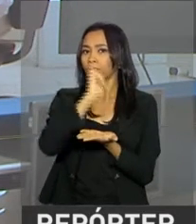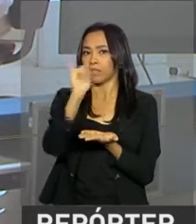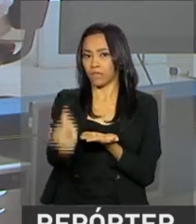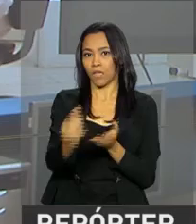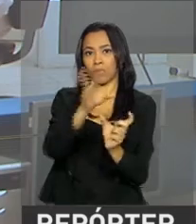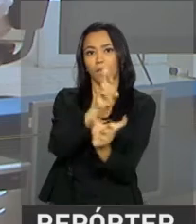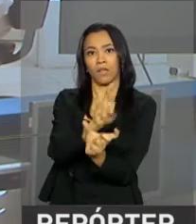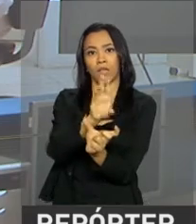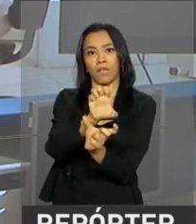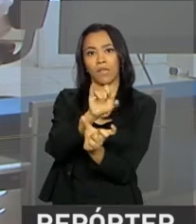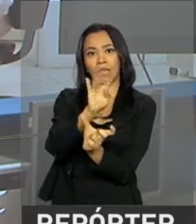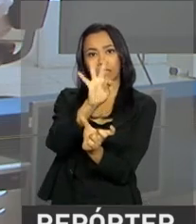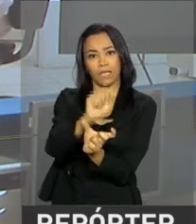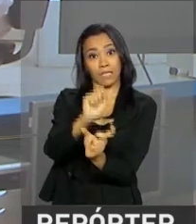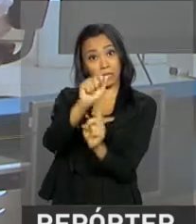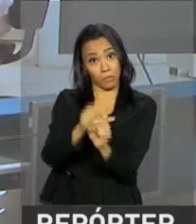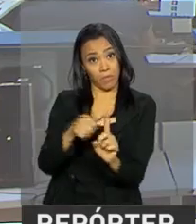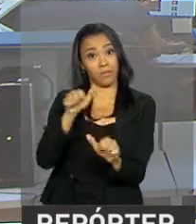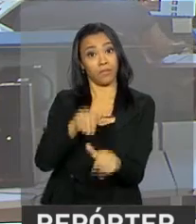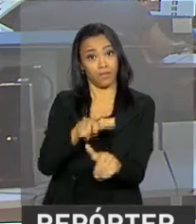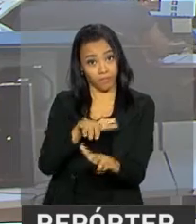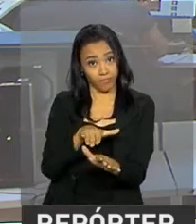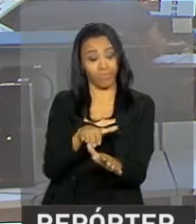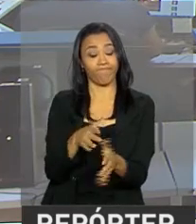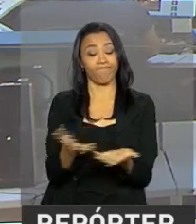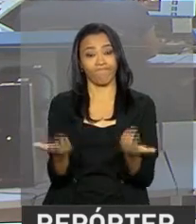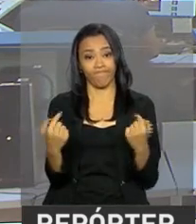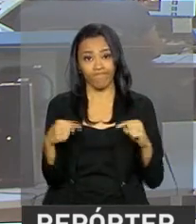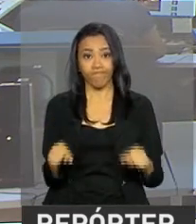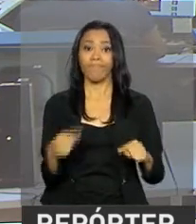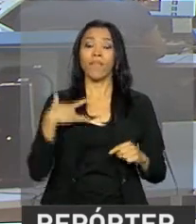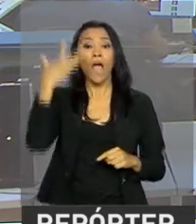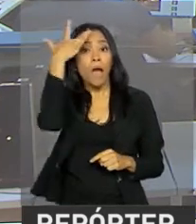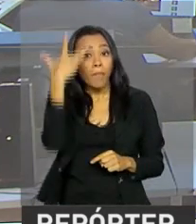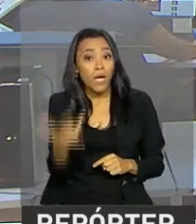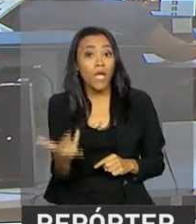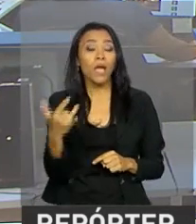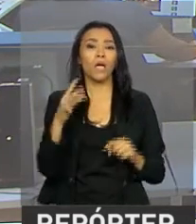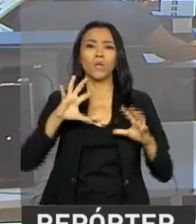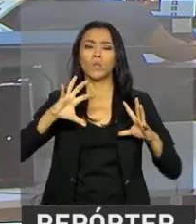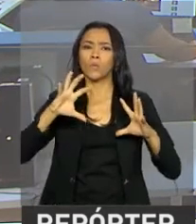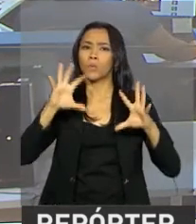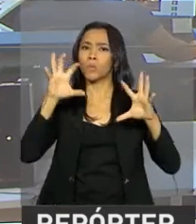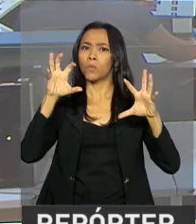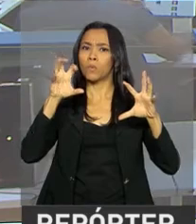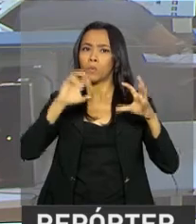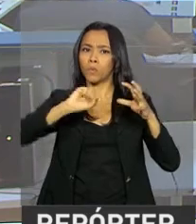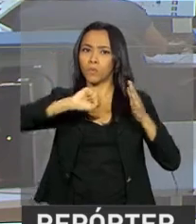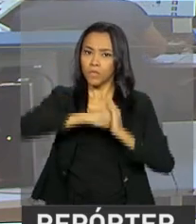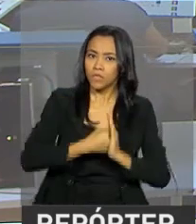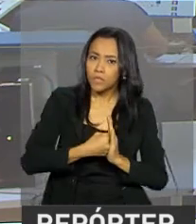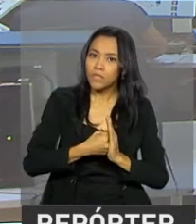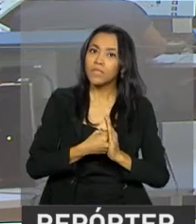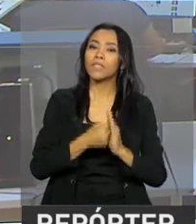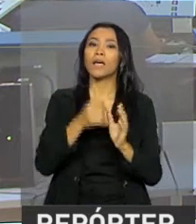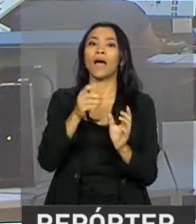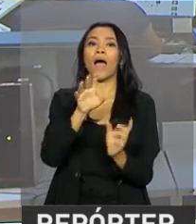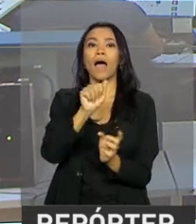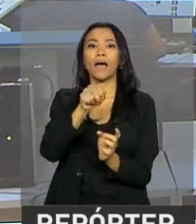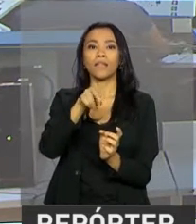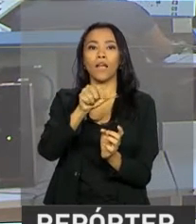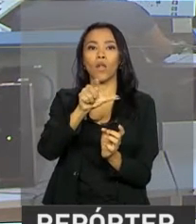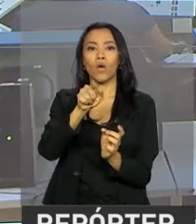federal no mês de setembro e amanhã o sinal analógico de tv será desligado no distrito federal